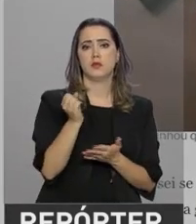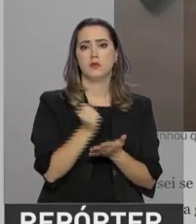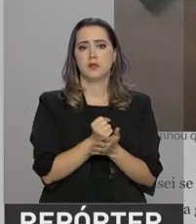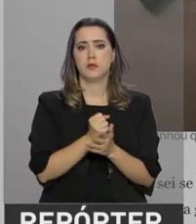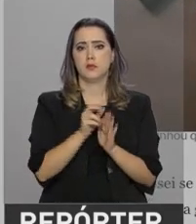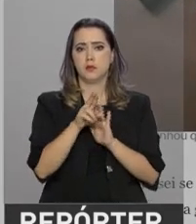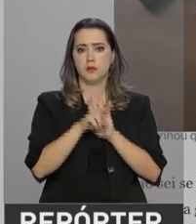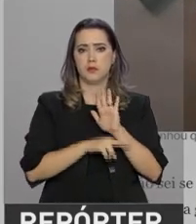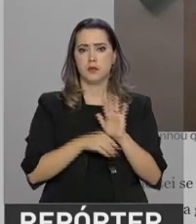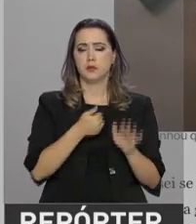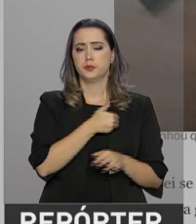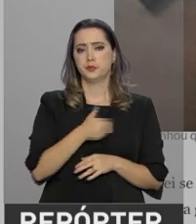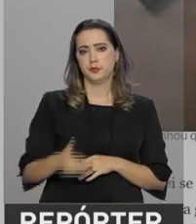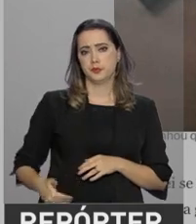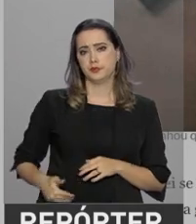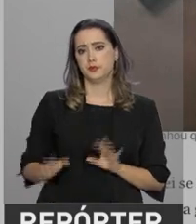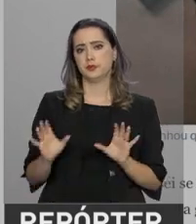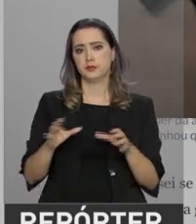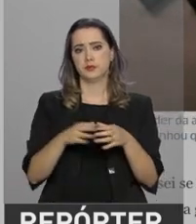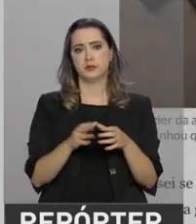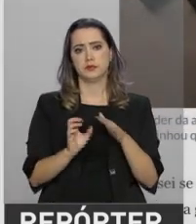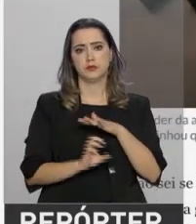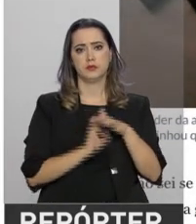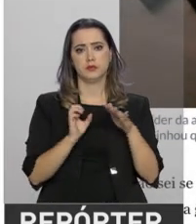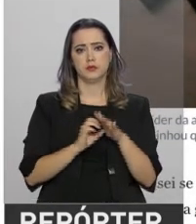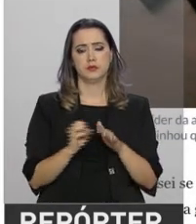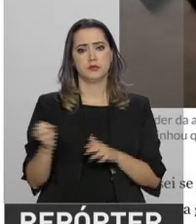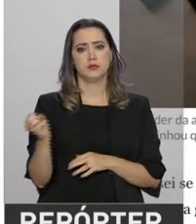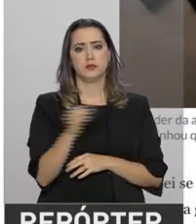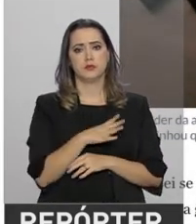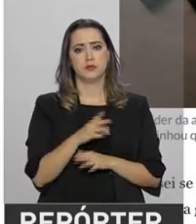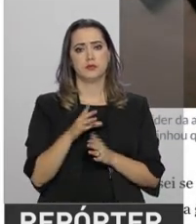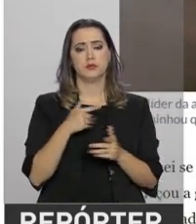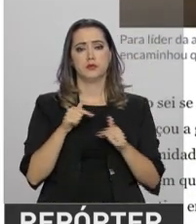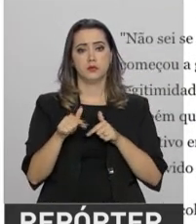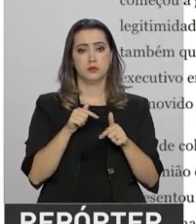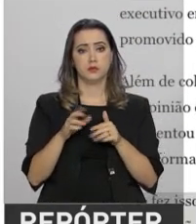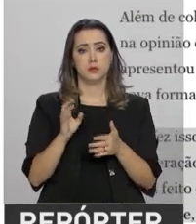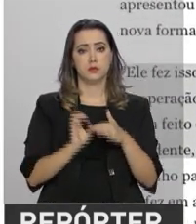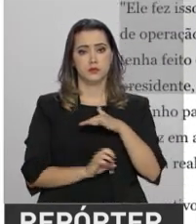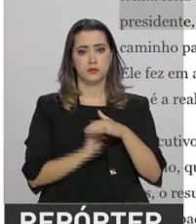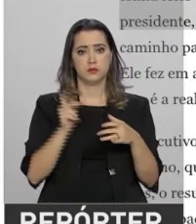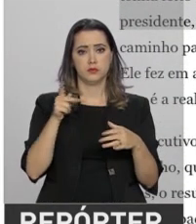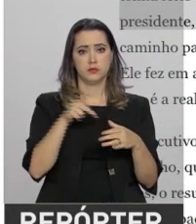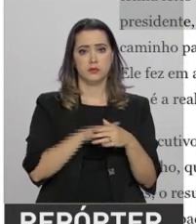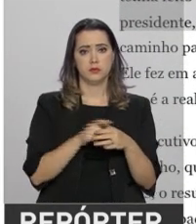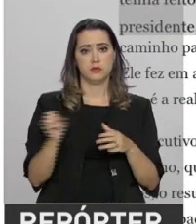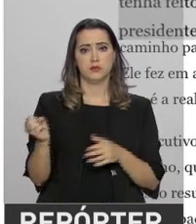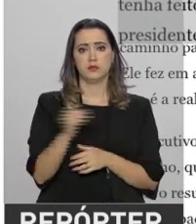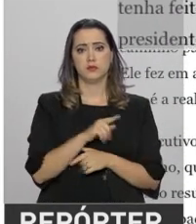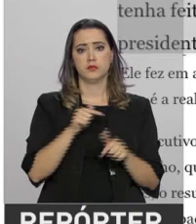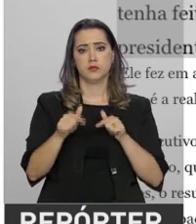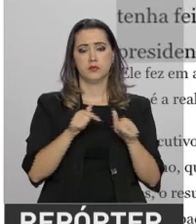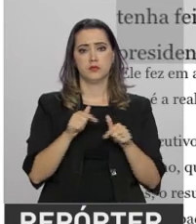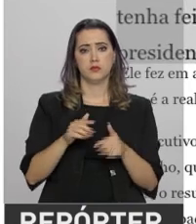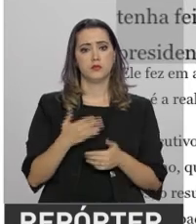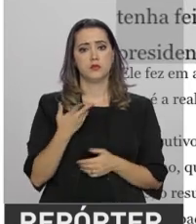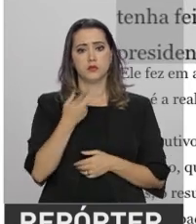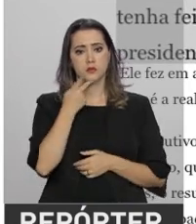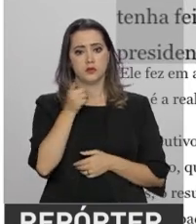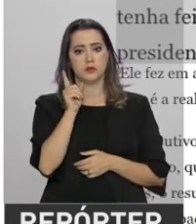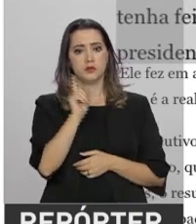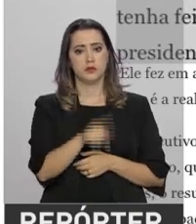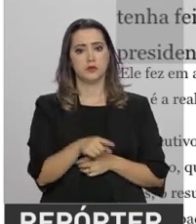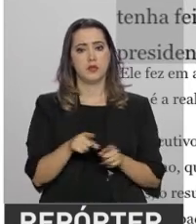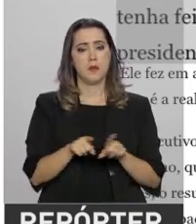na governança corporativa para estatais na nova forma de atuação da petrobras e na reforma trabalhista